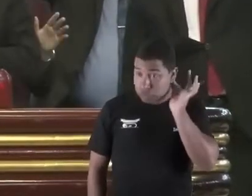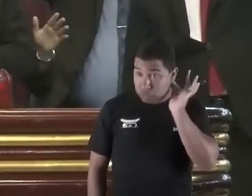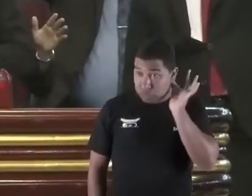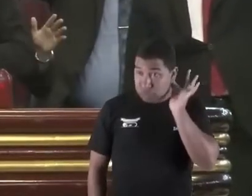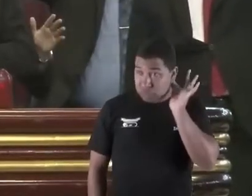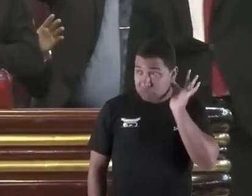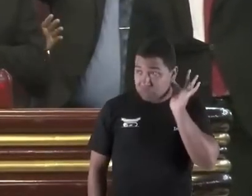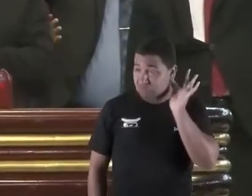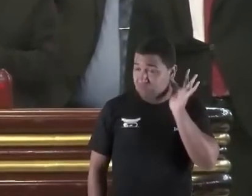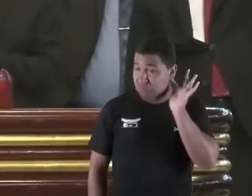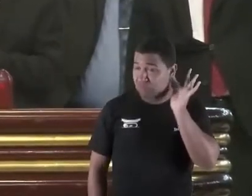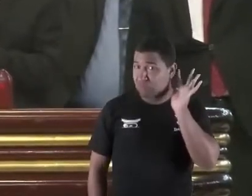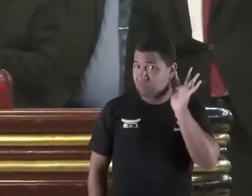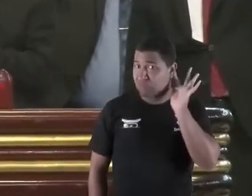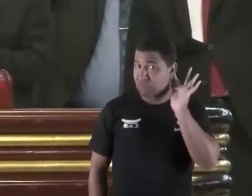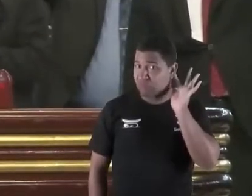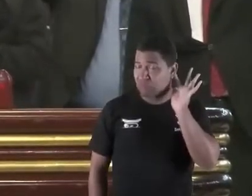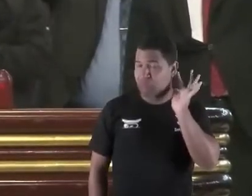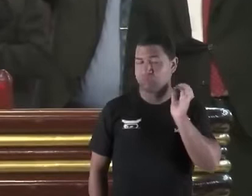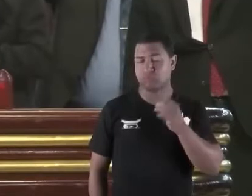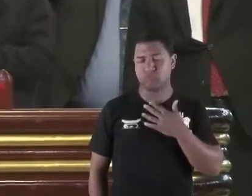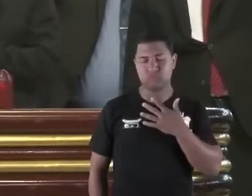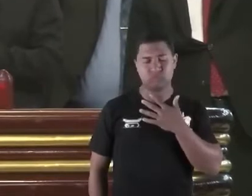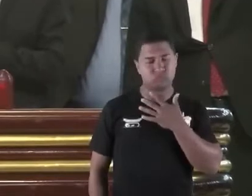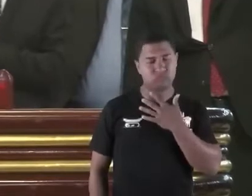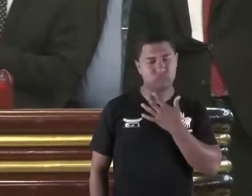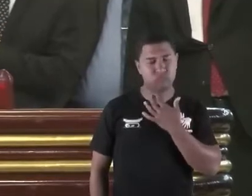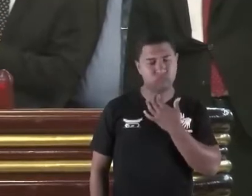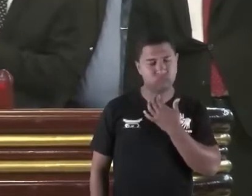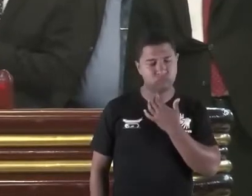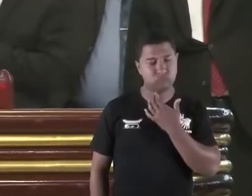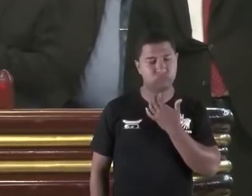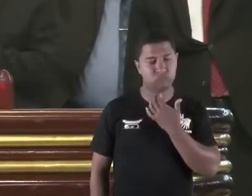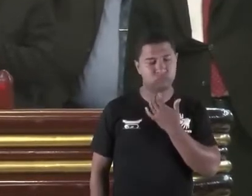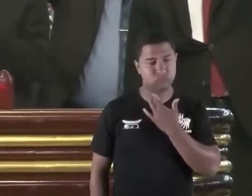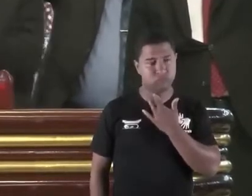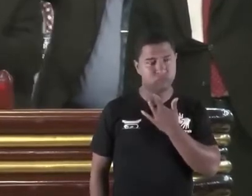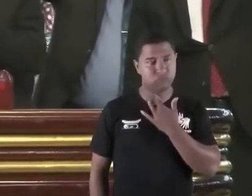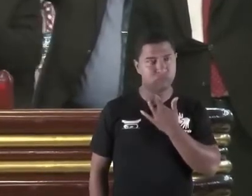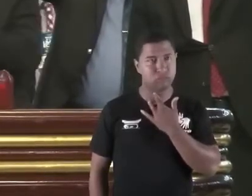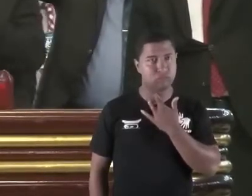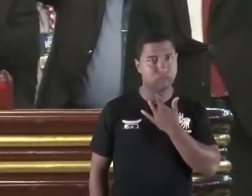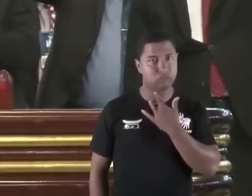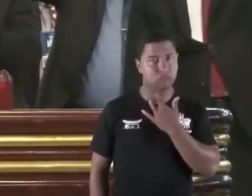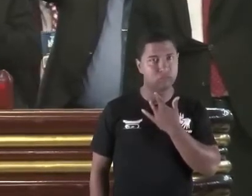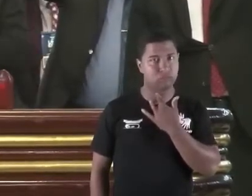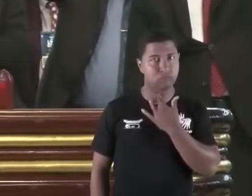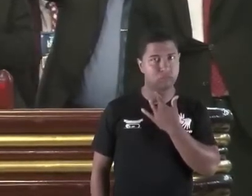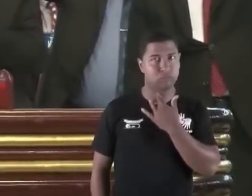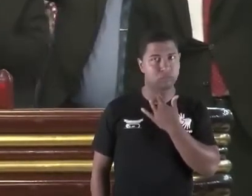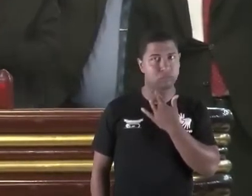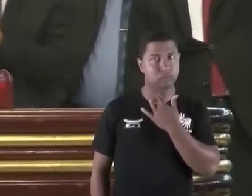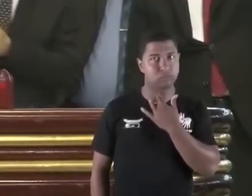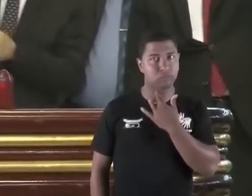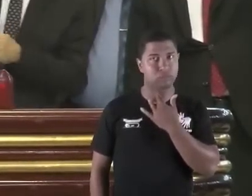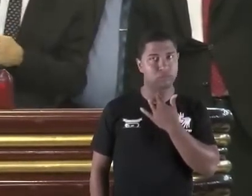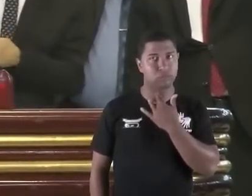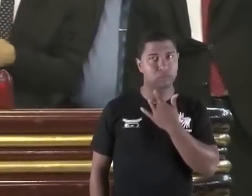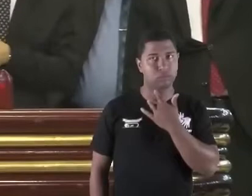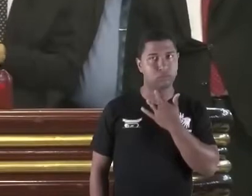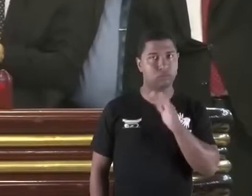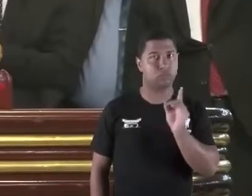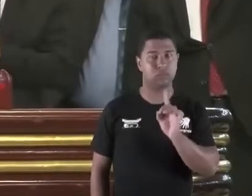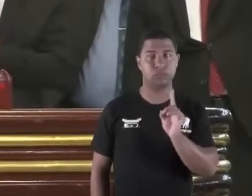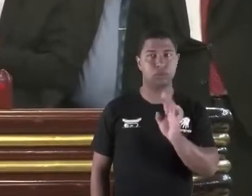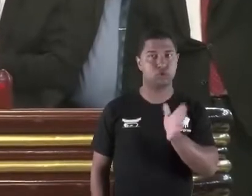amado. Oh Deus, por mais este congresso da Uma Decre,